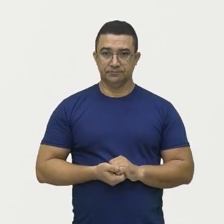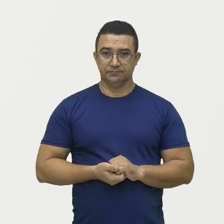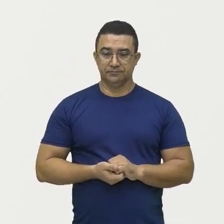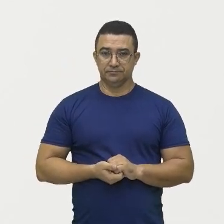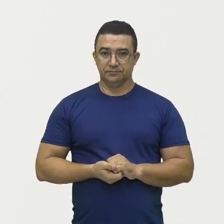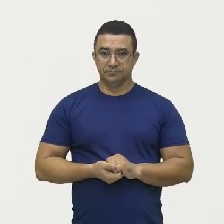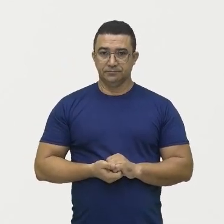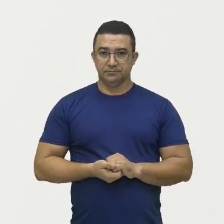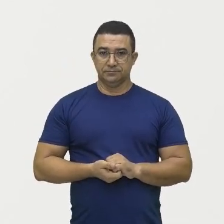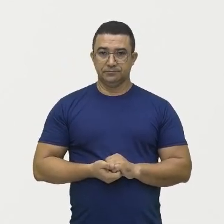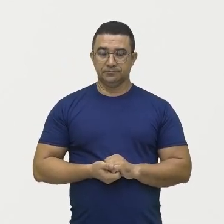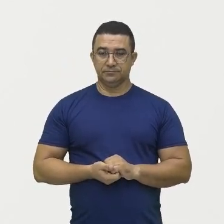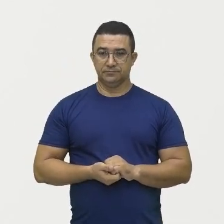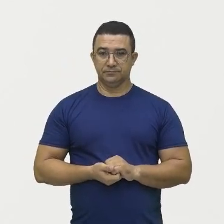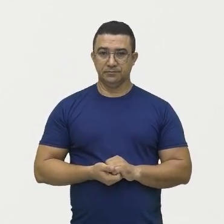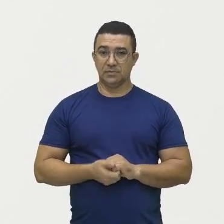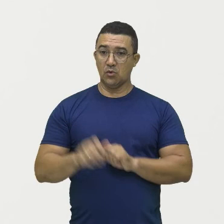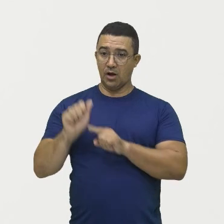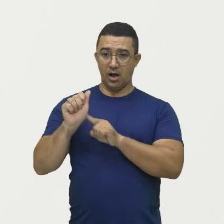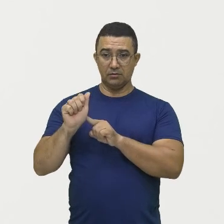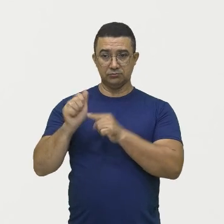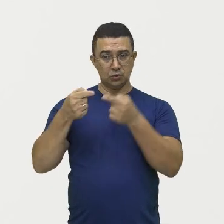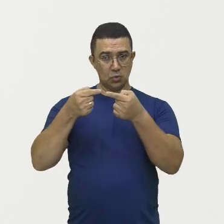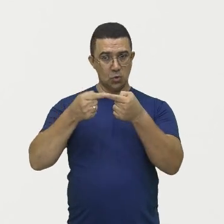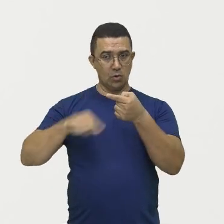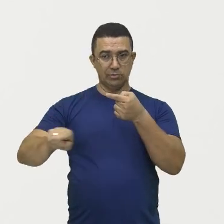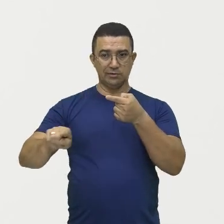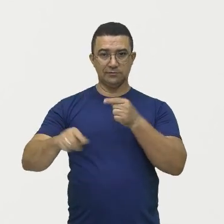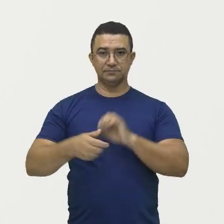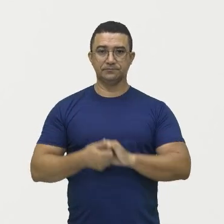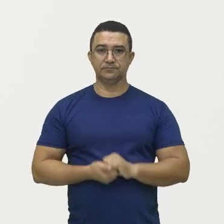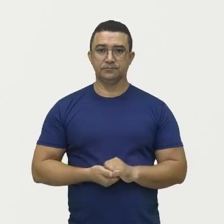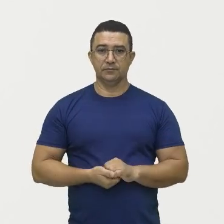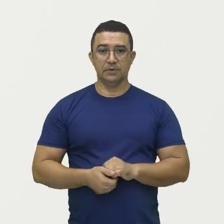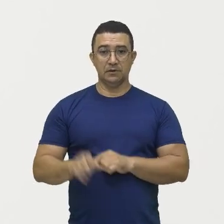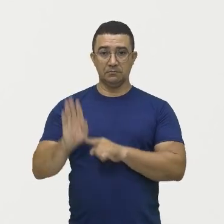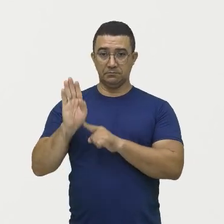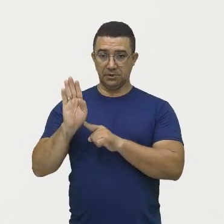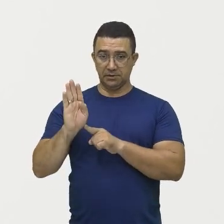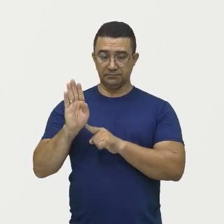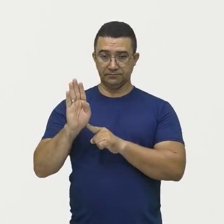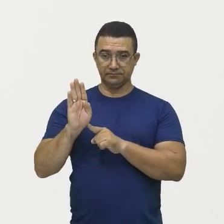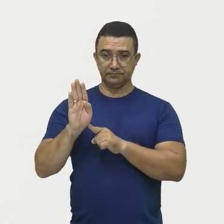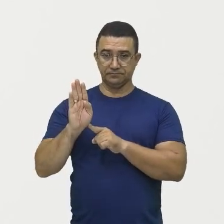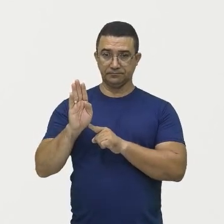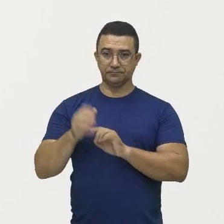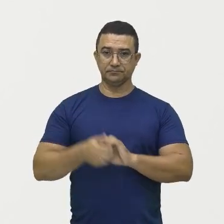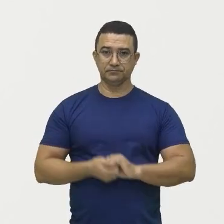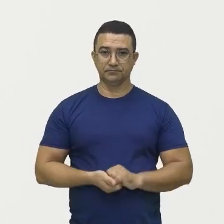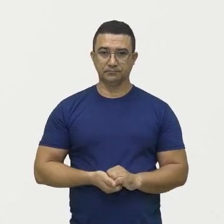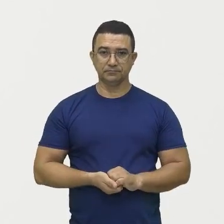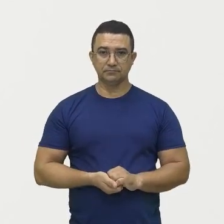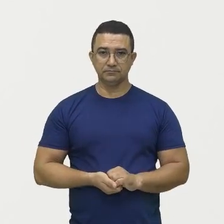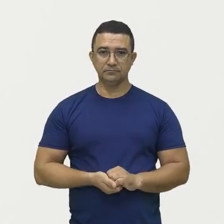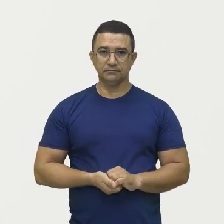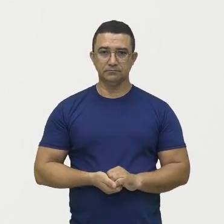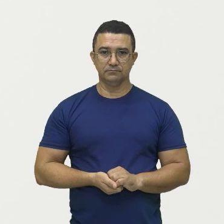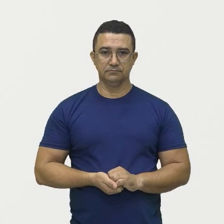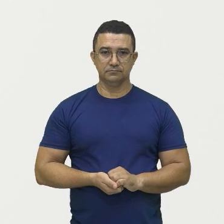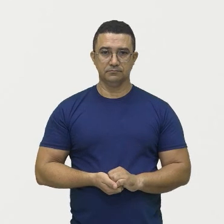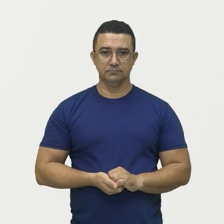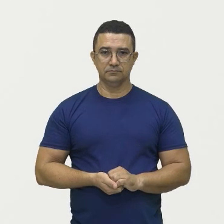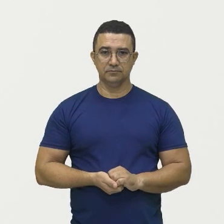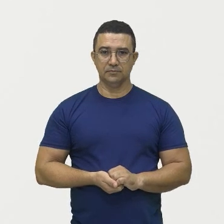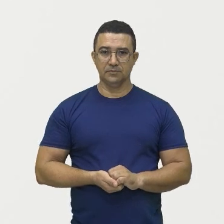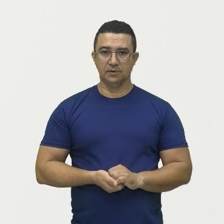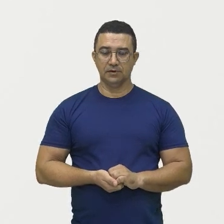infinitivo sem o to. Então, a letra A está descartada. Na letra B, you should save the environment. O